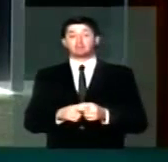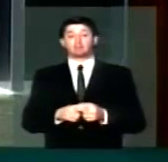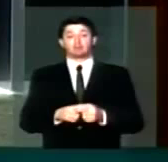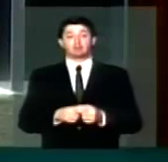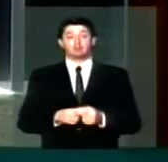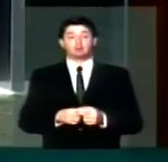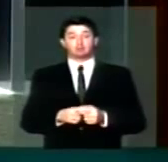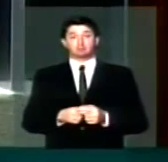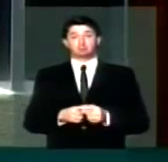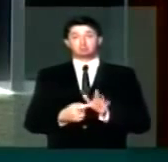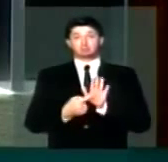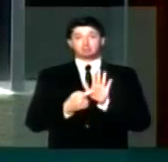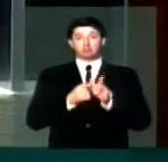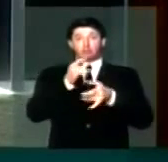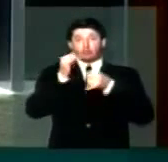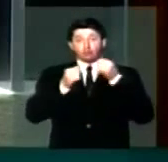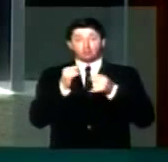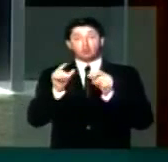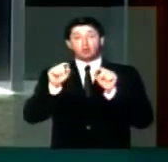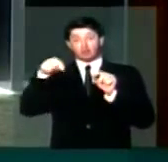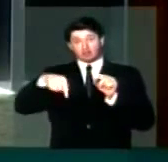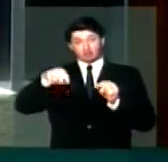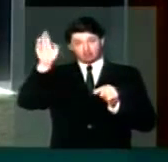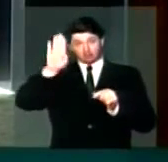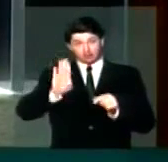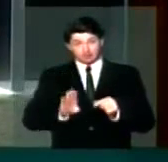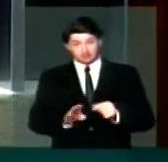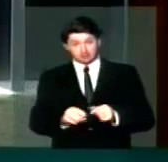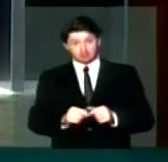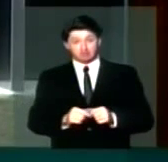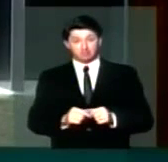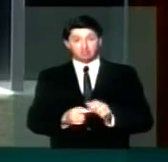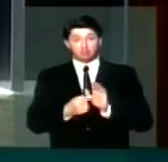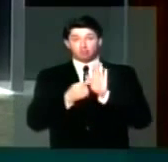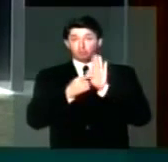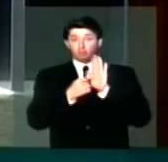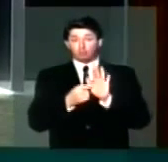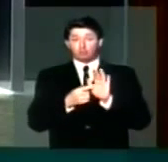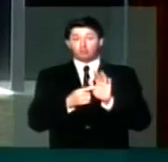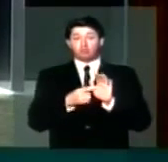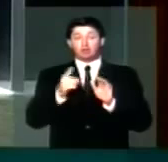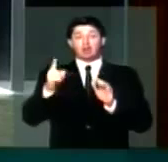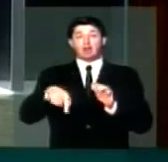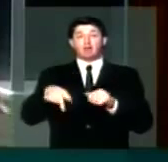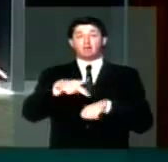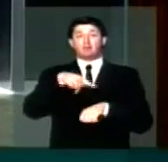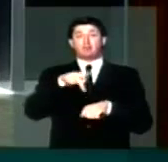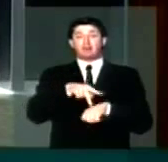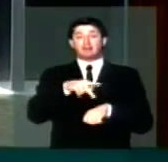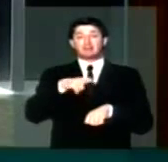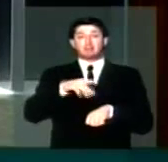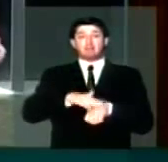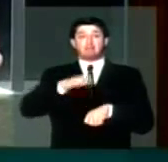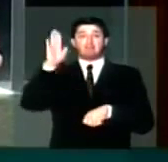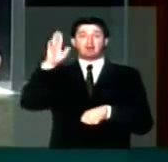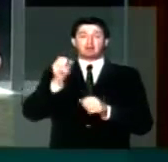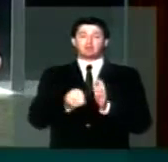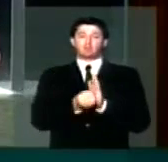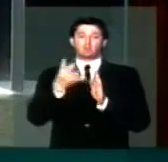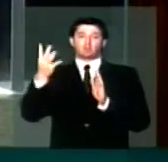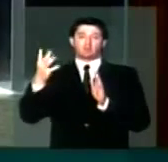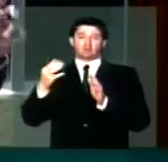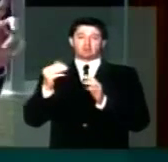quando surgiram as informações de que o Brasil aparecia entre os países com o maior